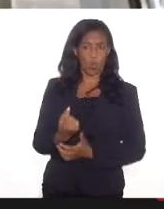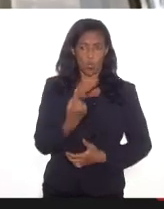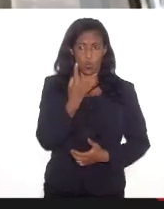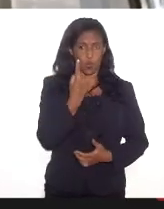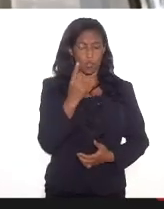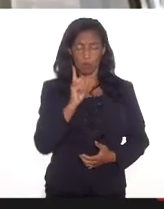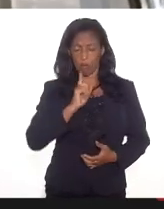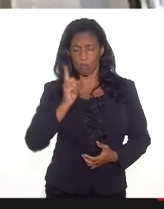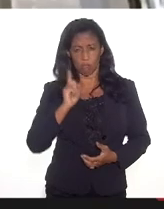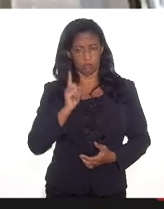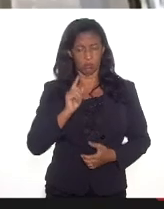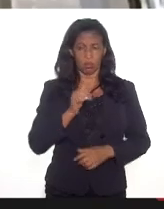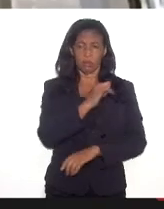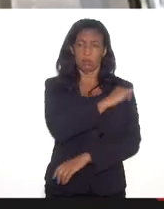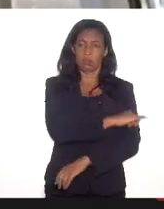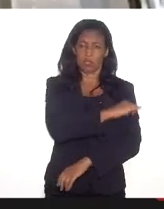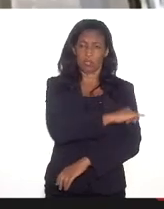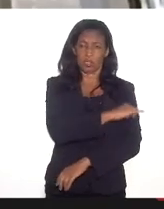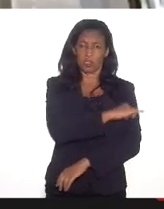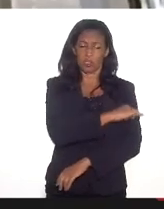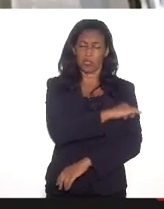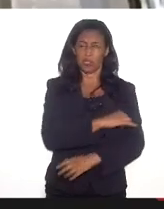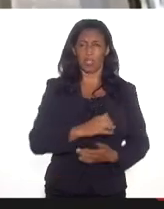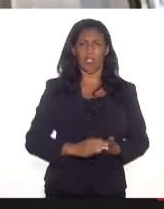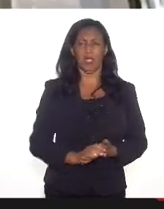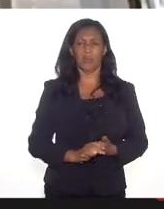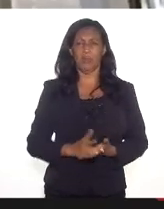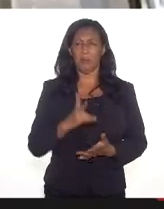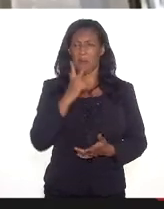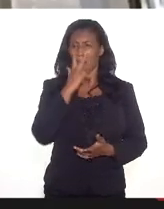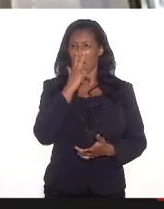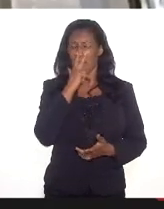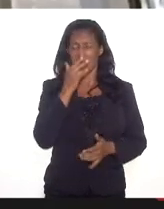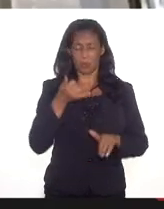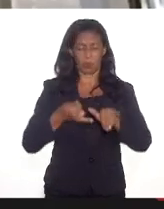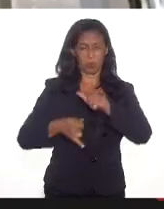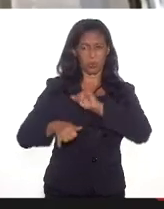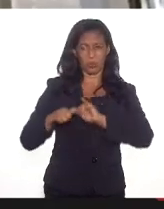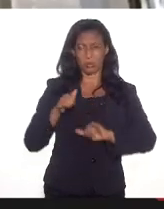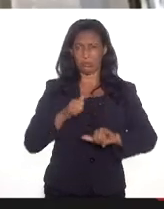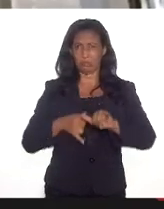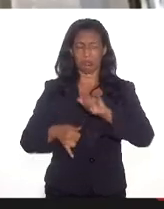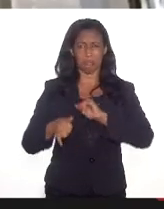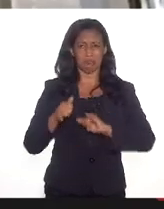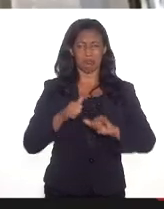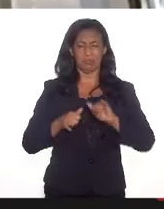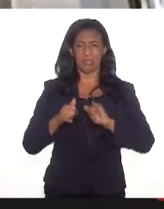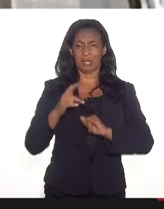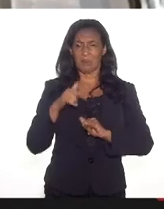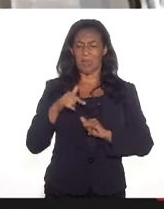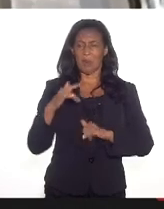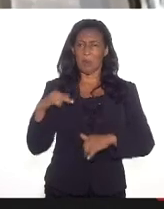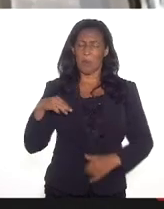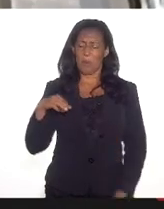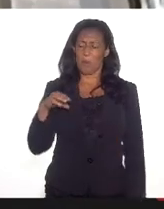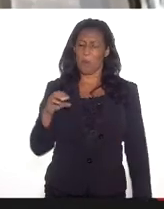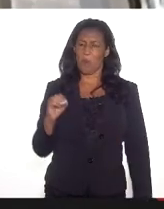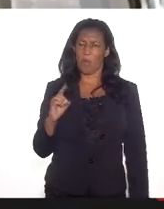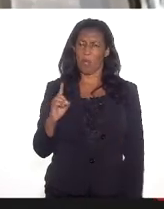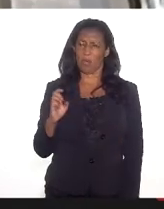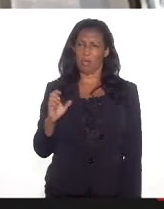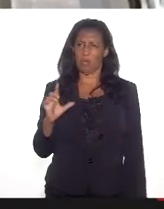lembrar que o Rio de Janeiro tem servido de um mais de que laboratório tem servido de modelo para